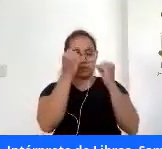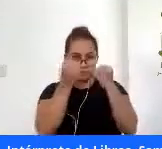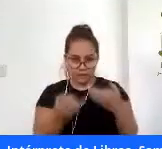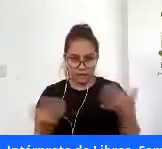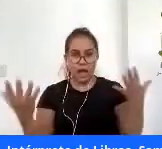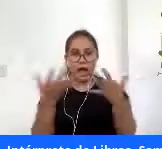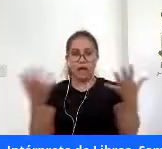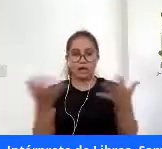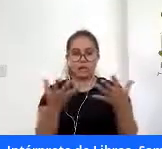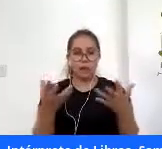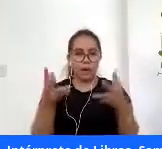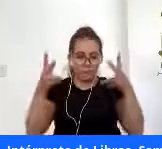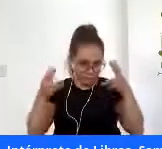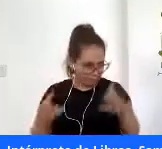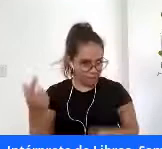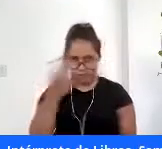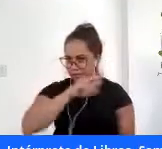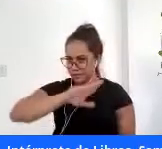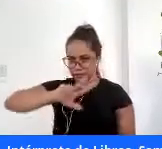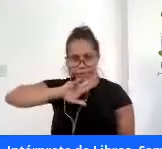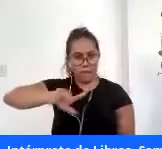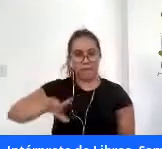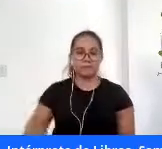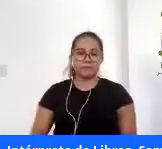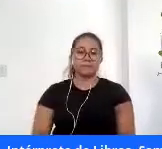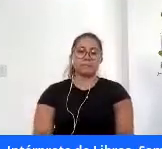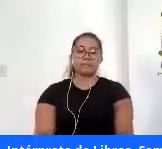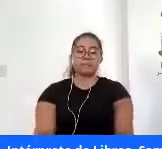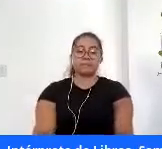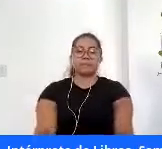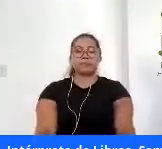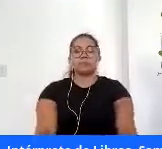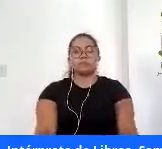agora, que não é a mesma coisa. Então, no caso